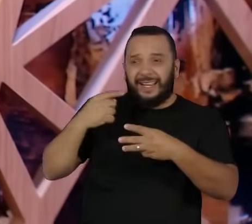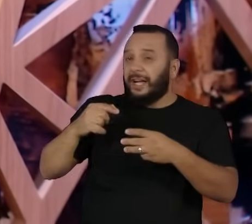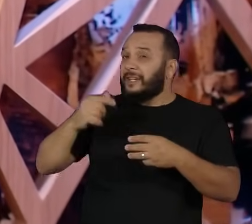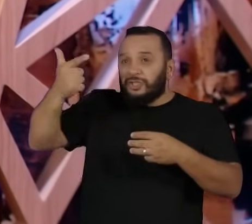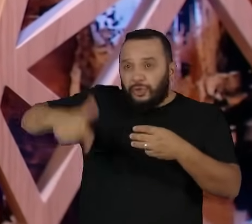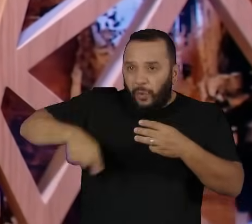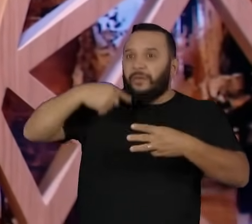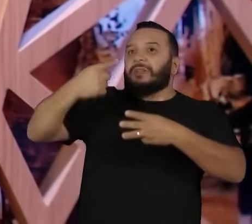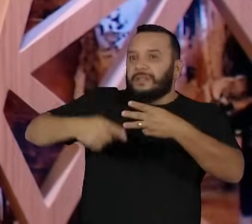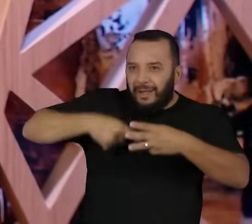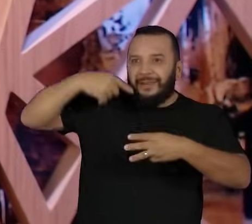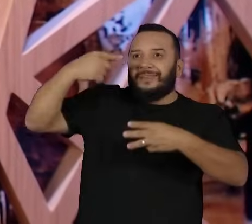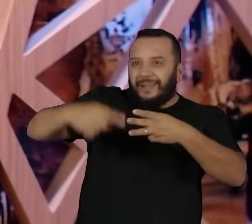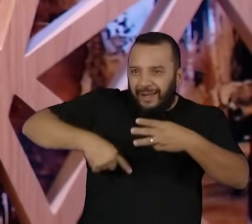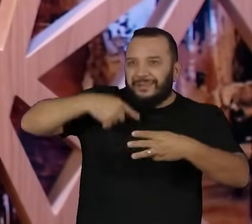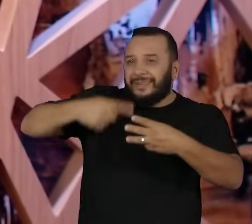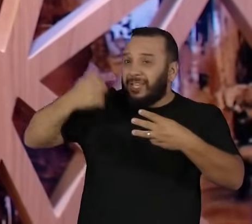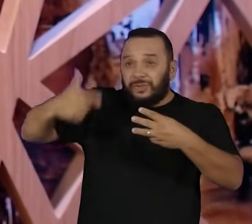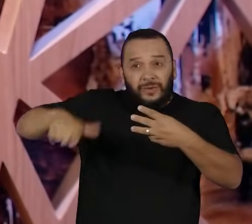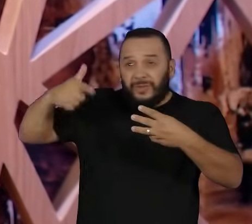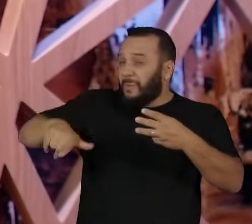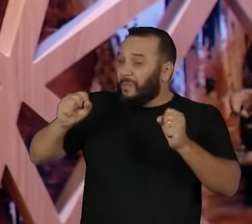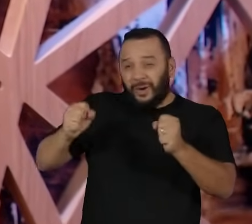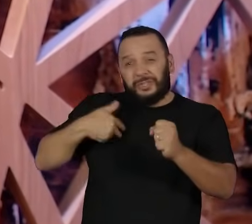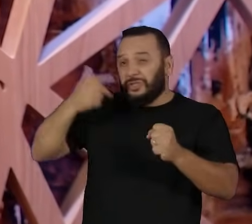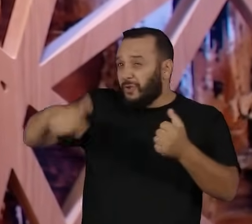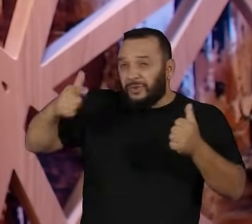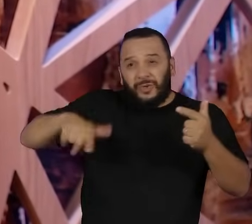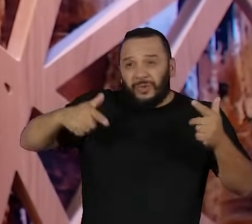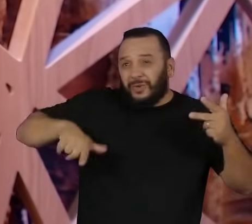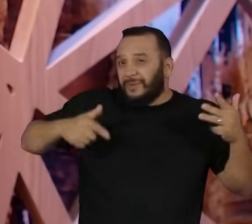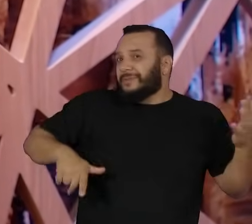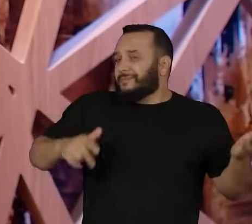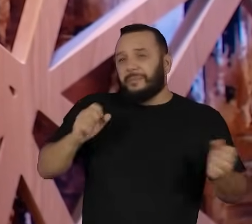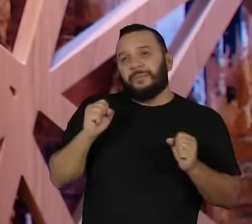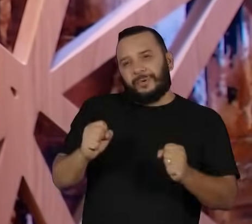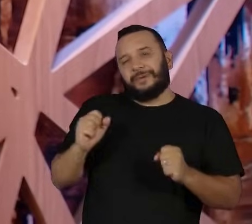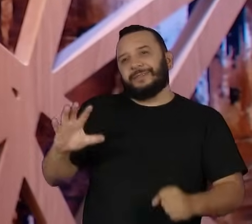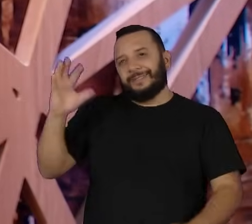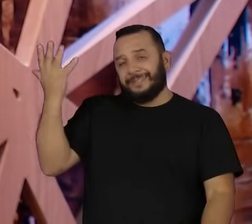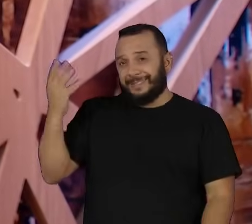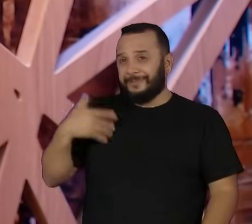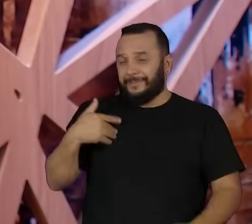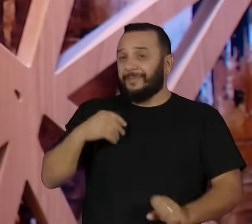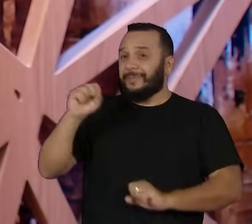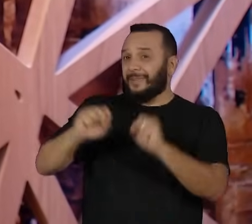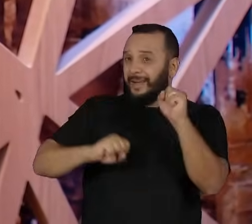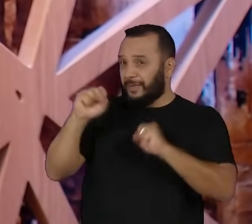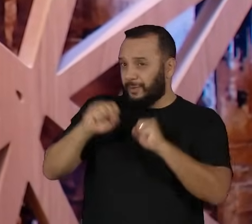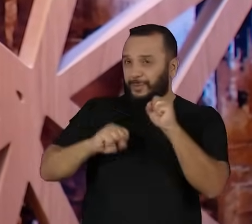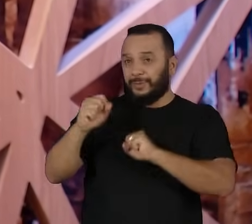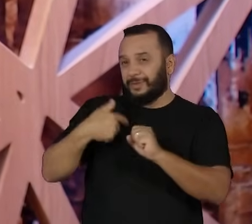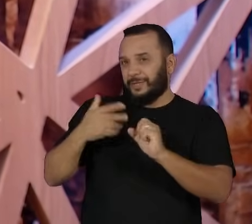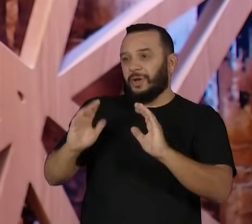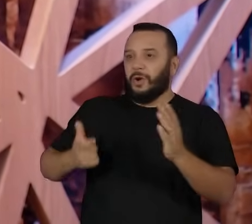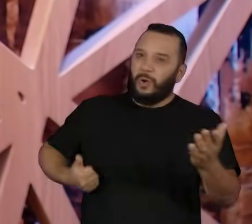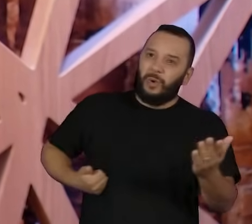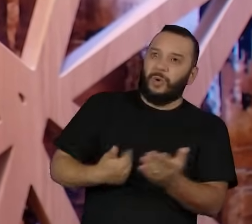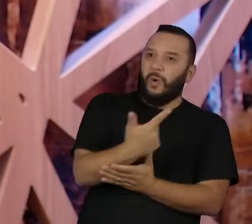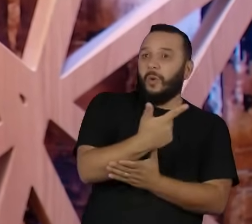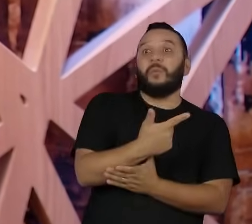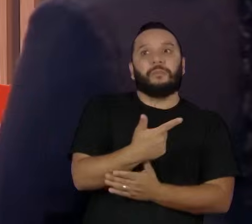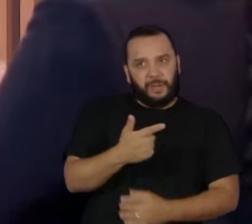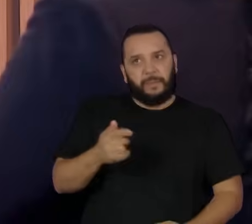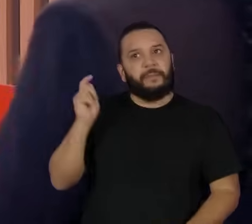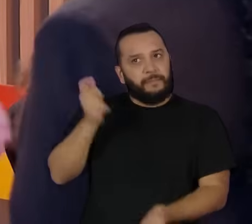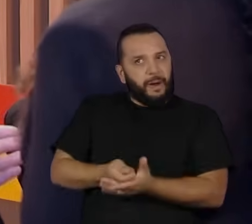vezes. Então, a gente pode consumir a mesma latinha várias vezes sem nem eu mesmo saber. E a indústria compra esse produto por um valor muito